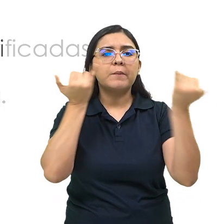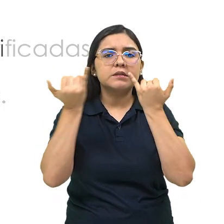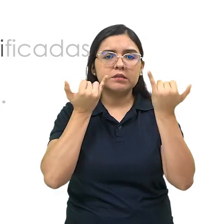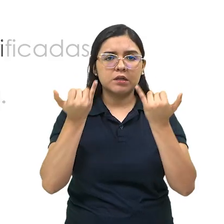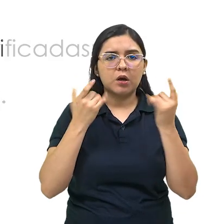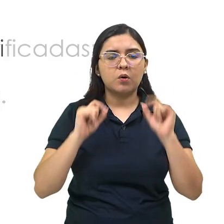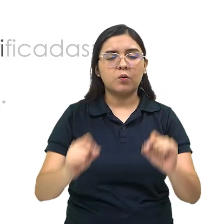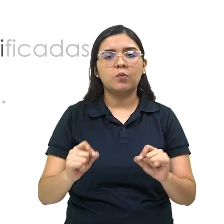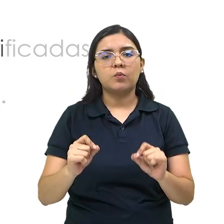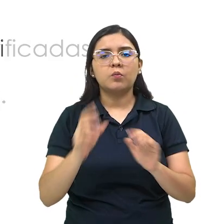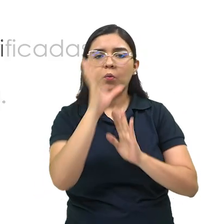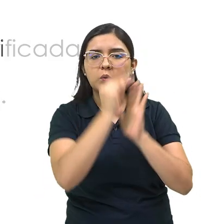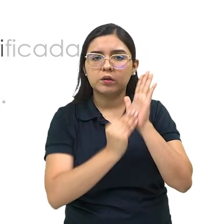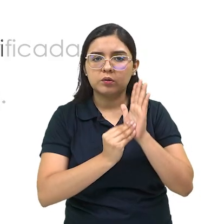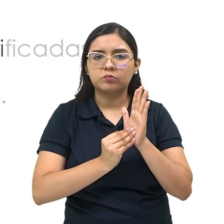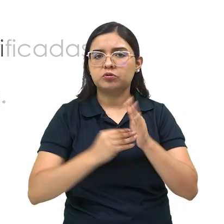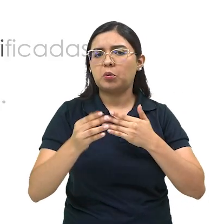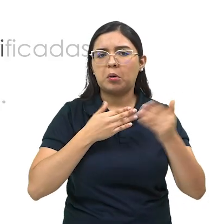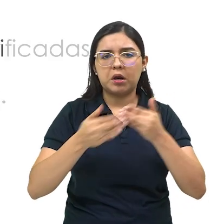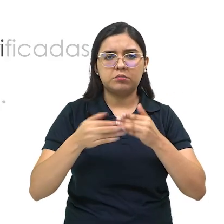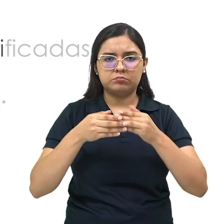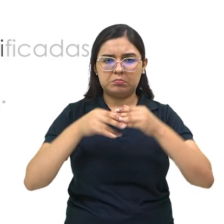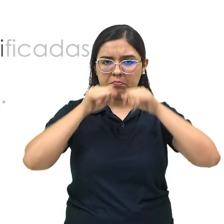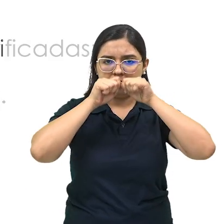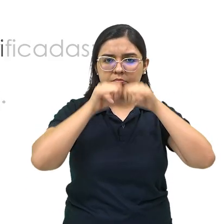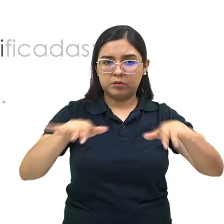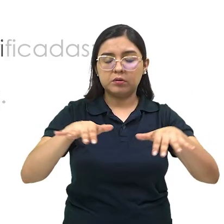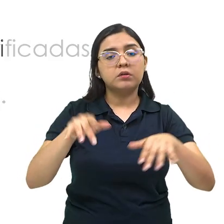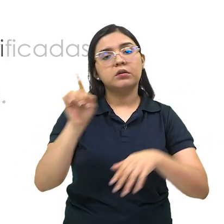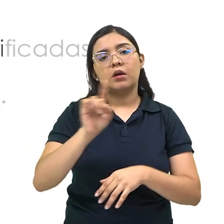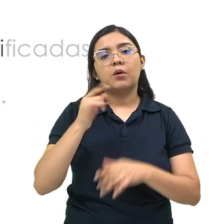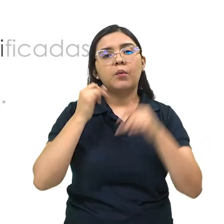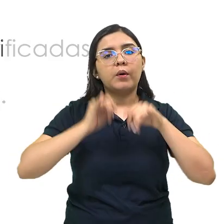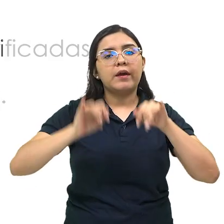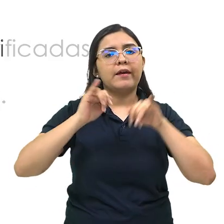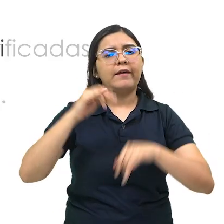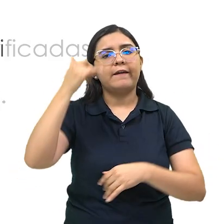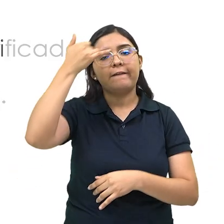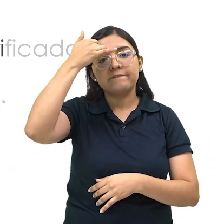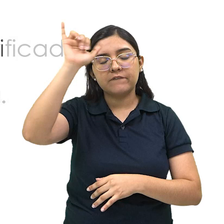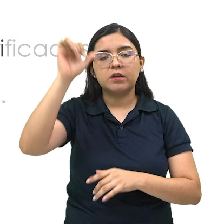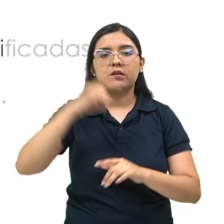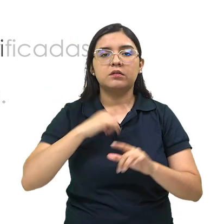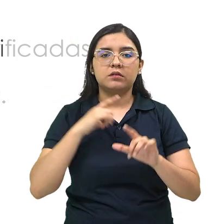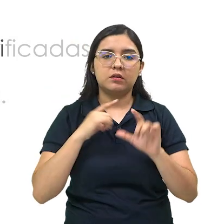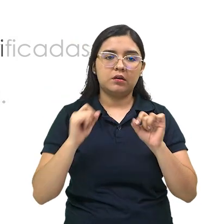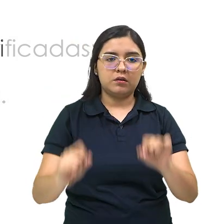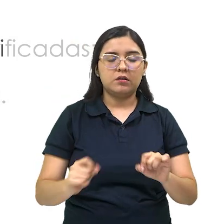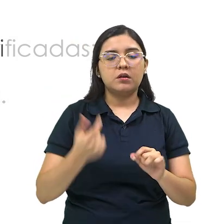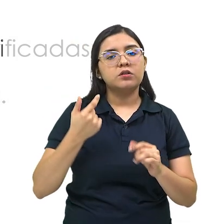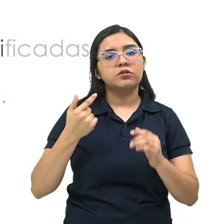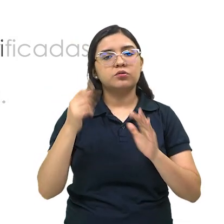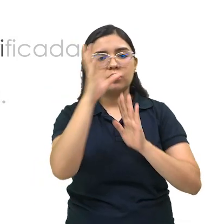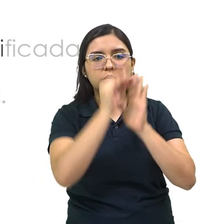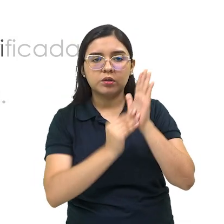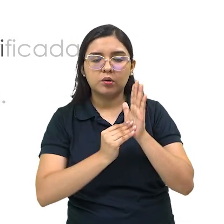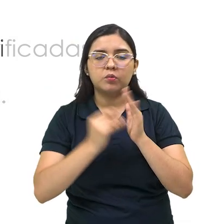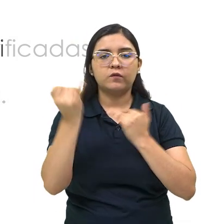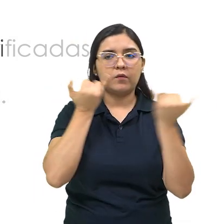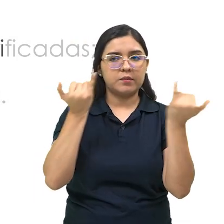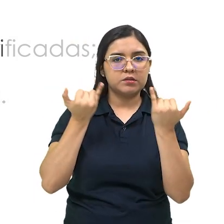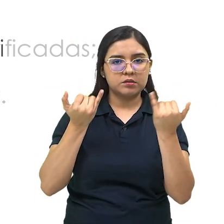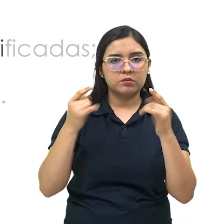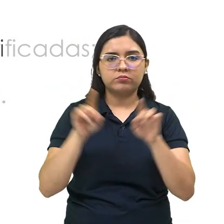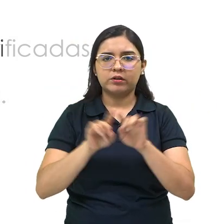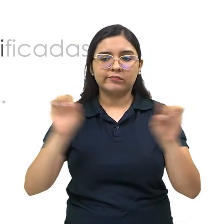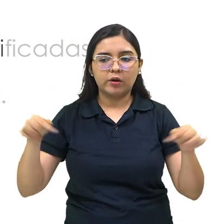informação, um conteúdo de qualquer jeito, tá? Então evitem as histórias não verificadas, que às vezes elas não estão alinhadas com a sua fé, com a